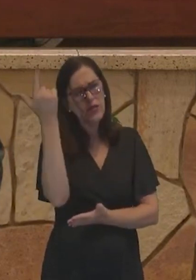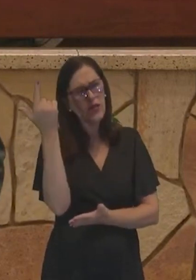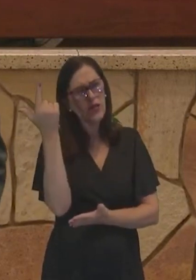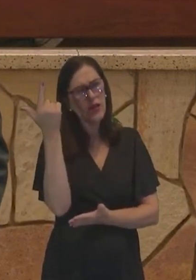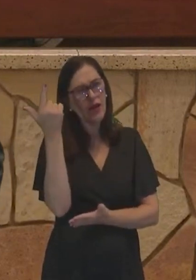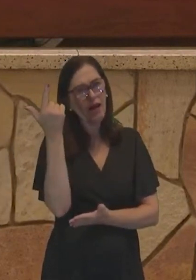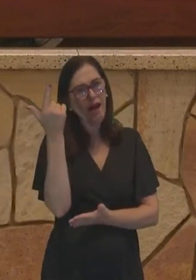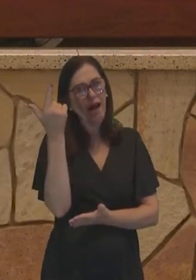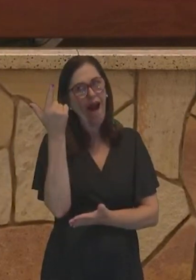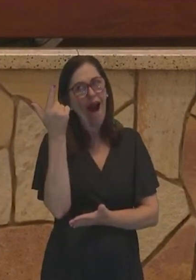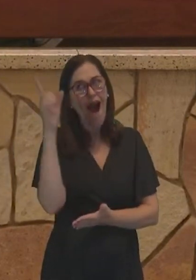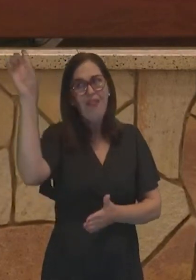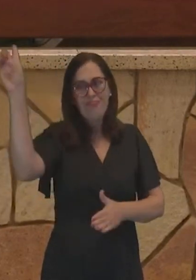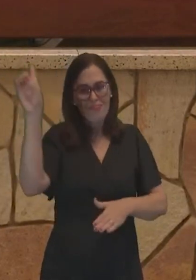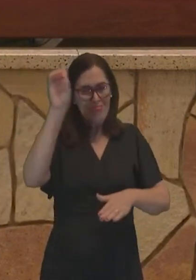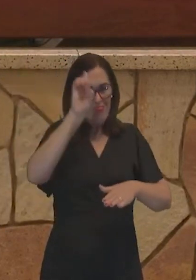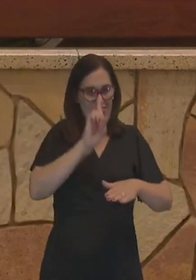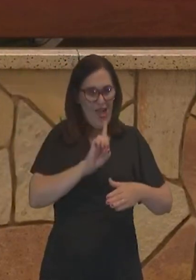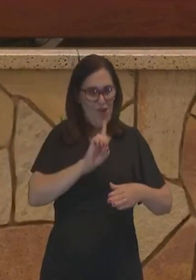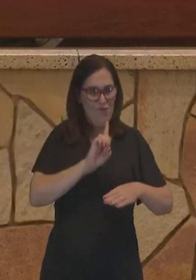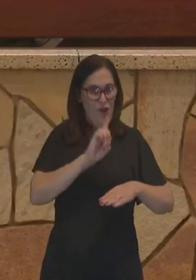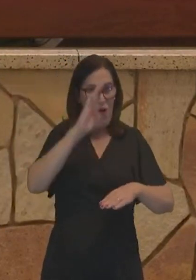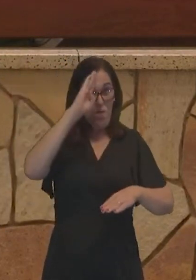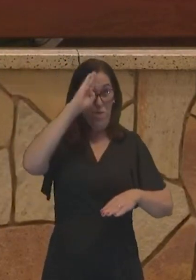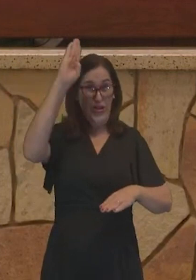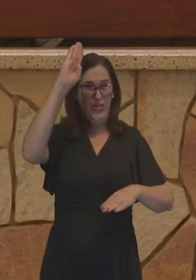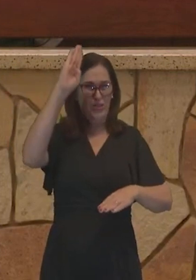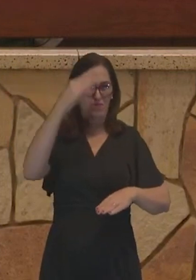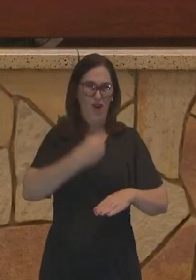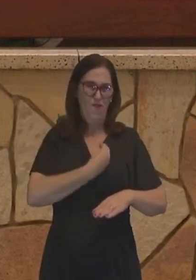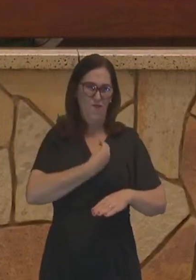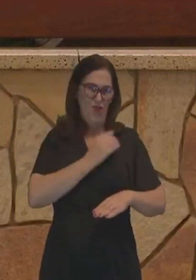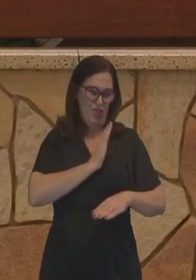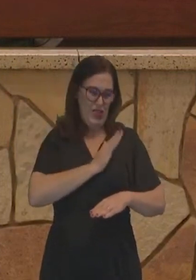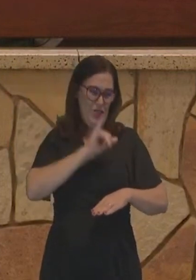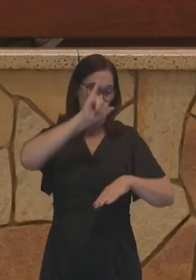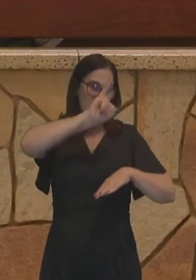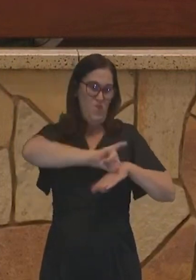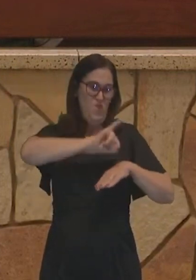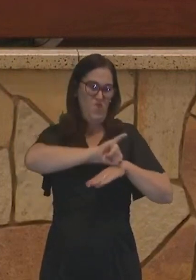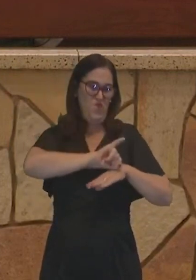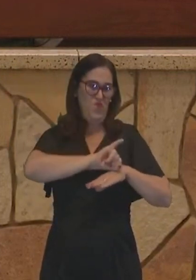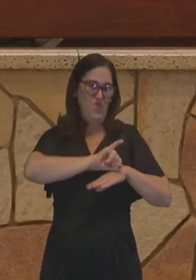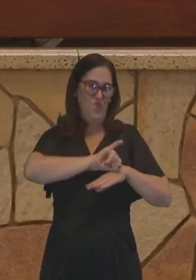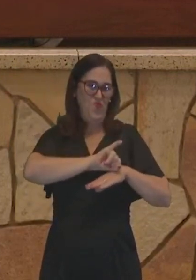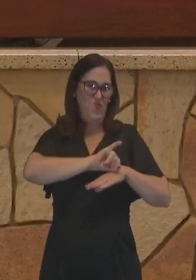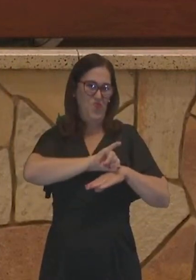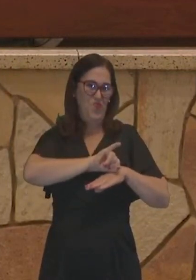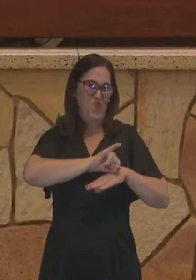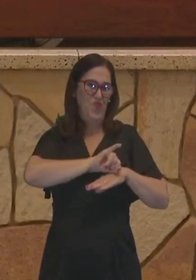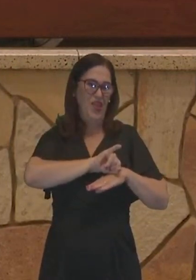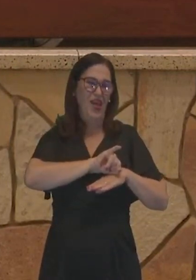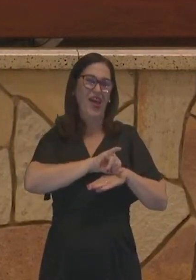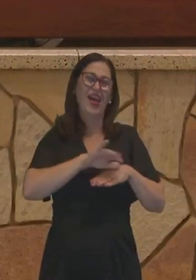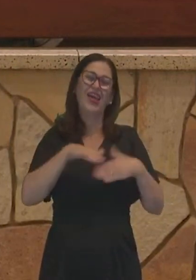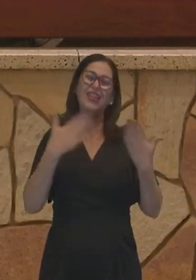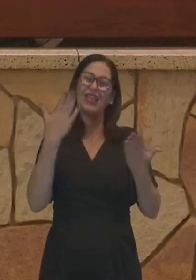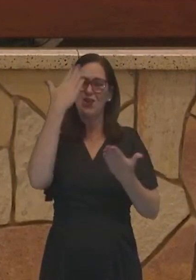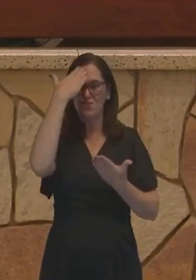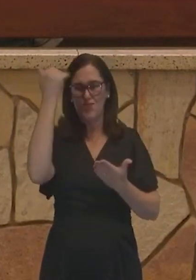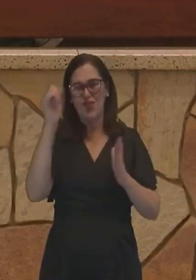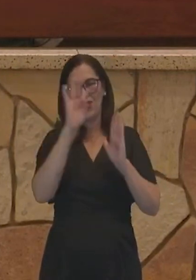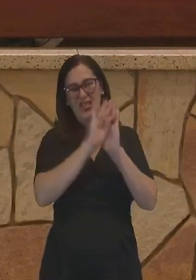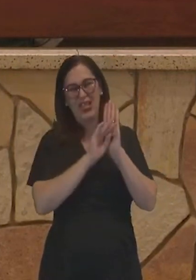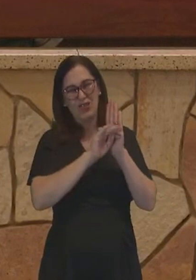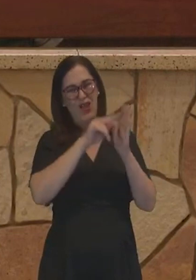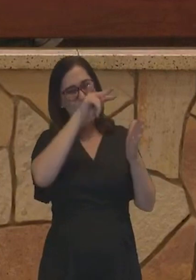Senhor no centro da sua vida, no centro dos desejos do seu coração, e aí ele faz então esta colocação do texto que